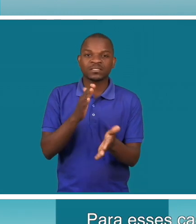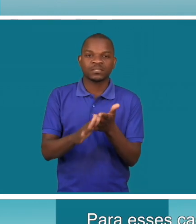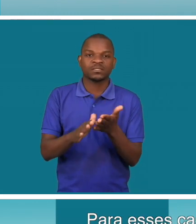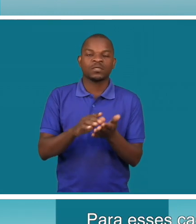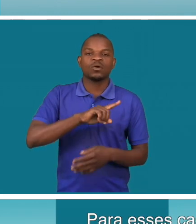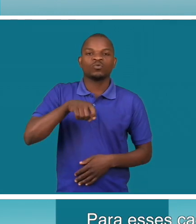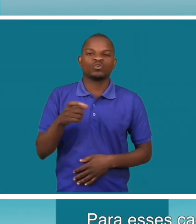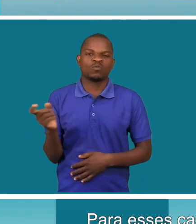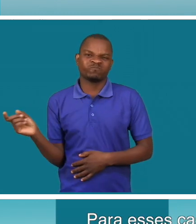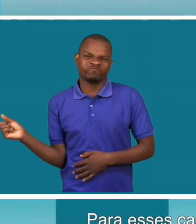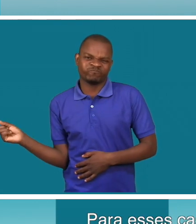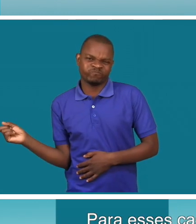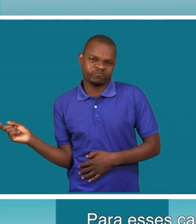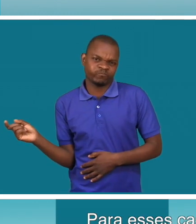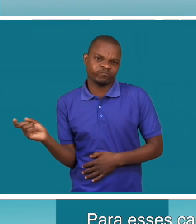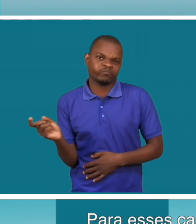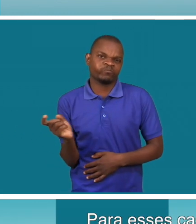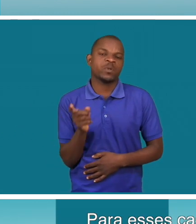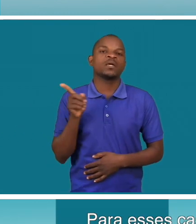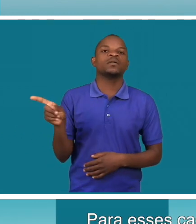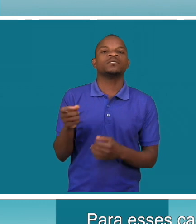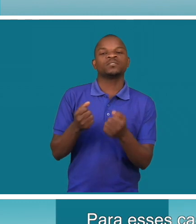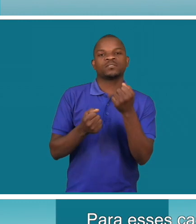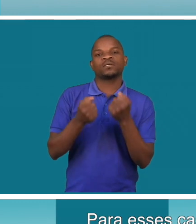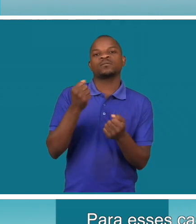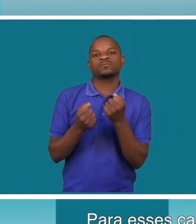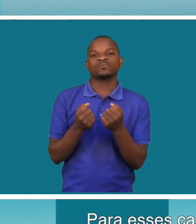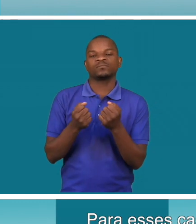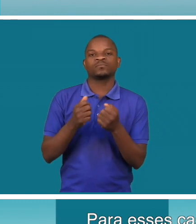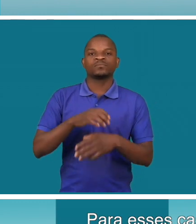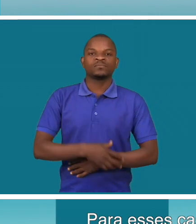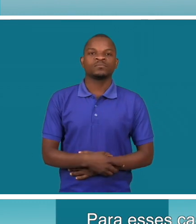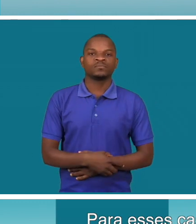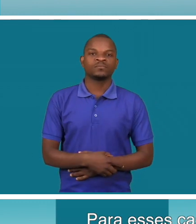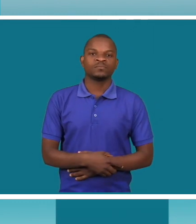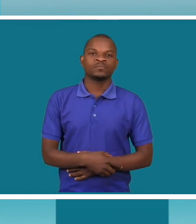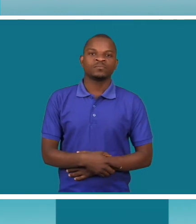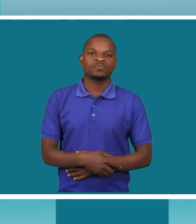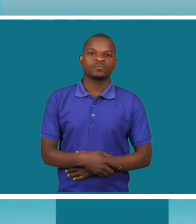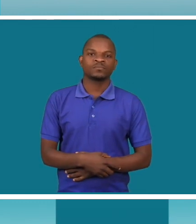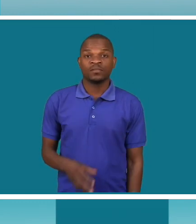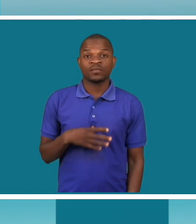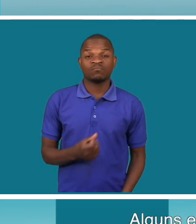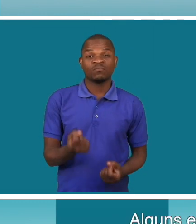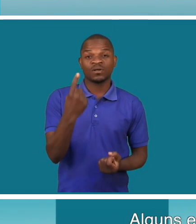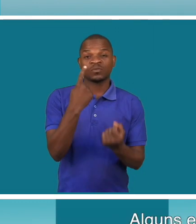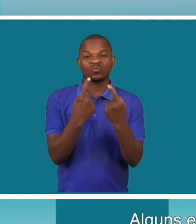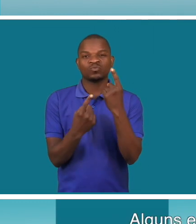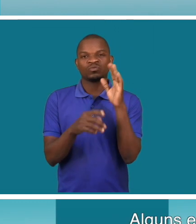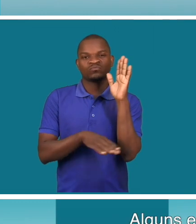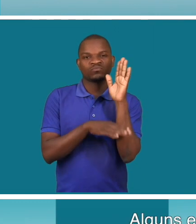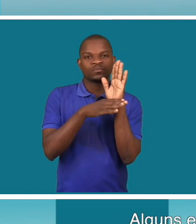rebocamos a viatura, bloqueamos e rebocamos caso o proprietário não esteja no local. Alguns